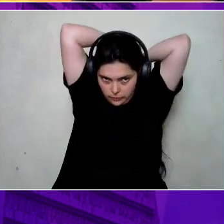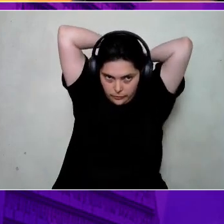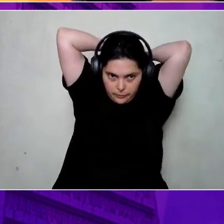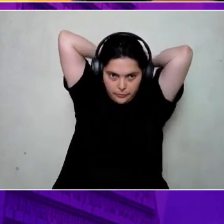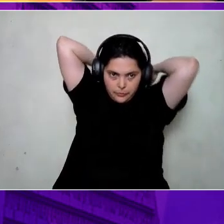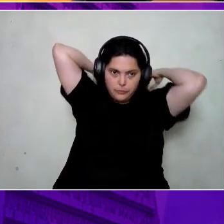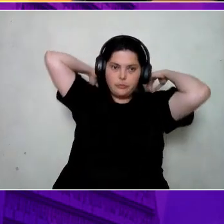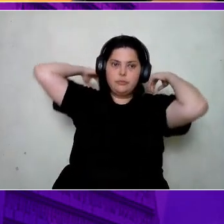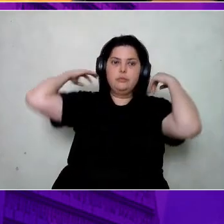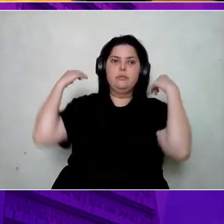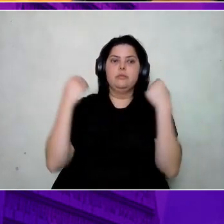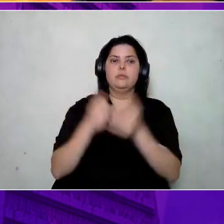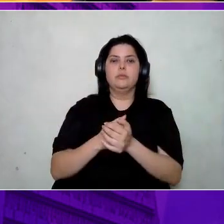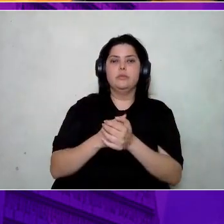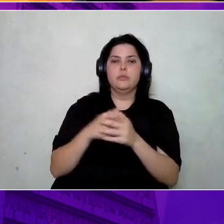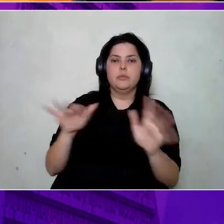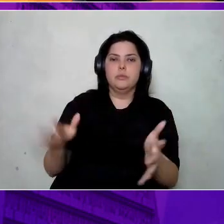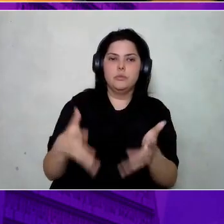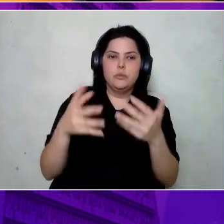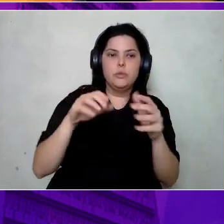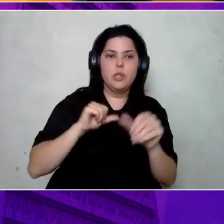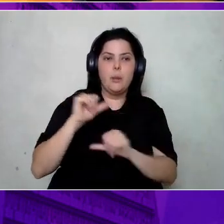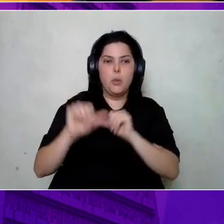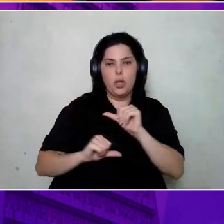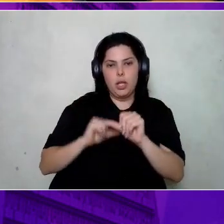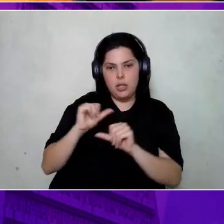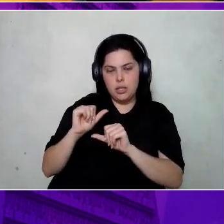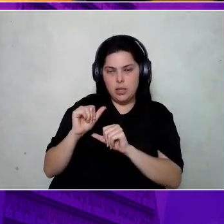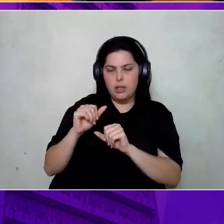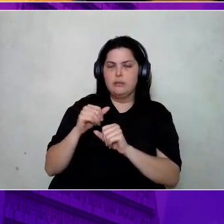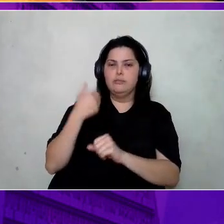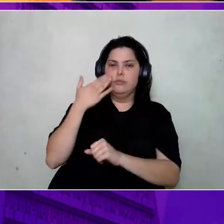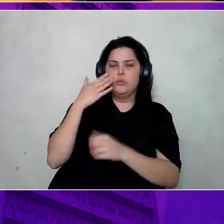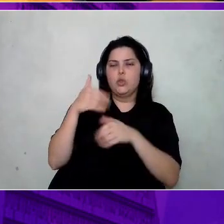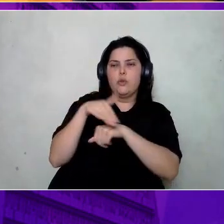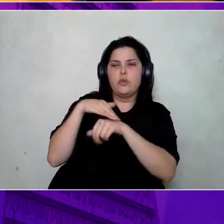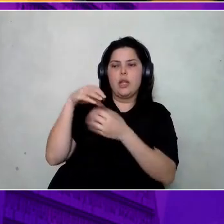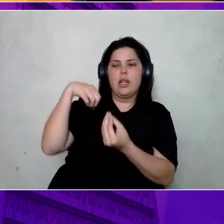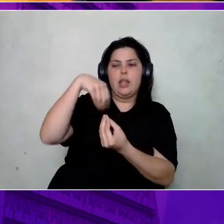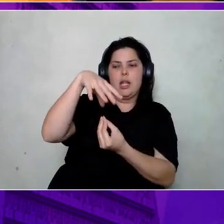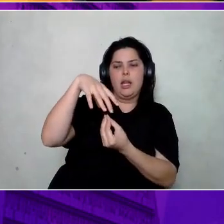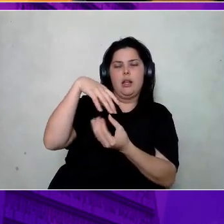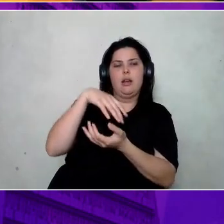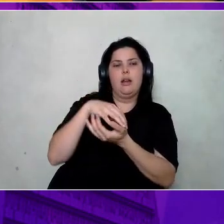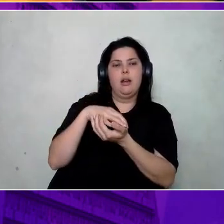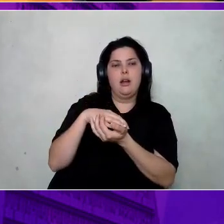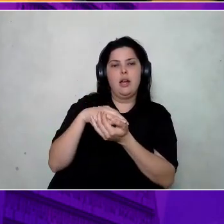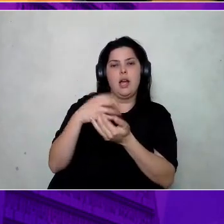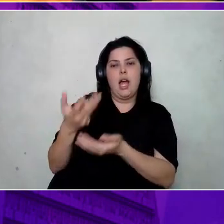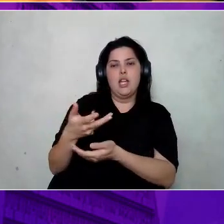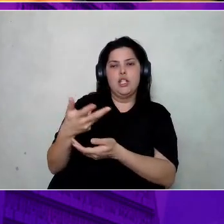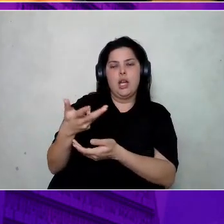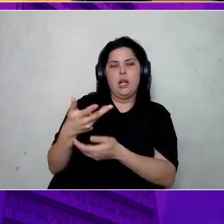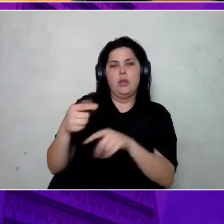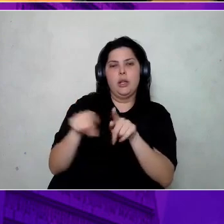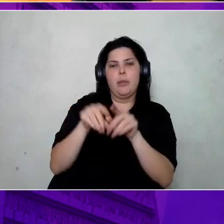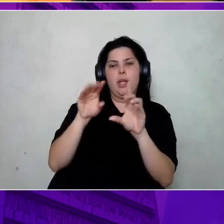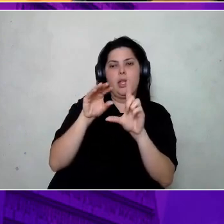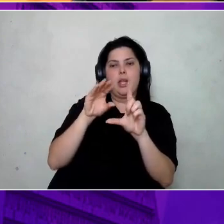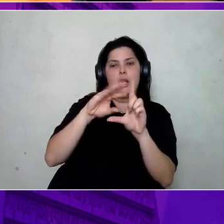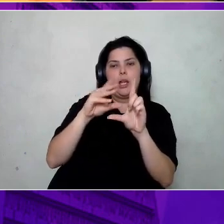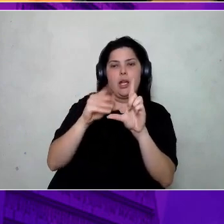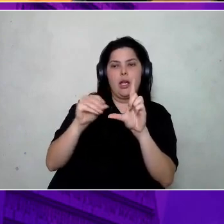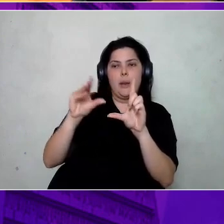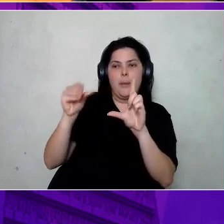Impulsionando, né, as mudanças reprimidas. A gente falou hoje, né, na trilha de Agile e Kanban, vários, né,